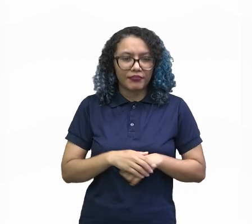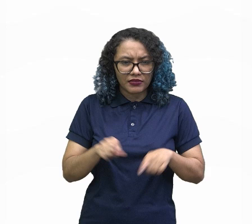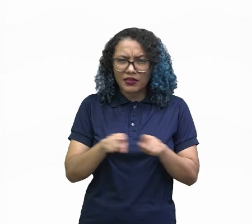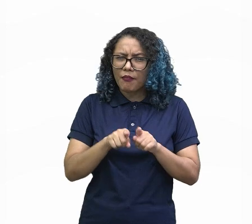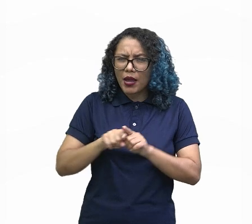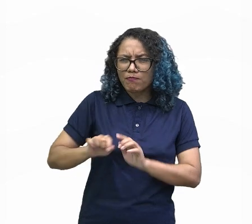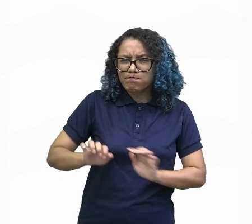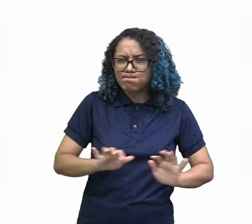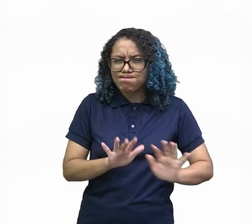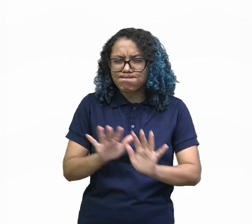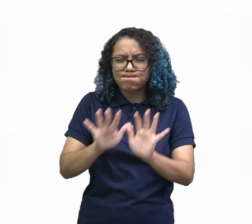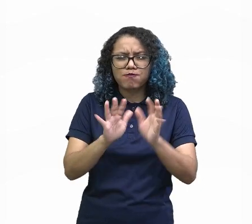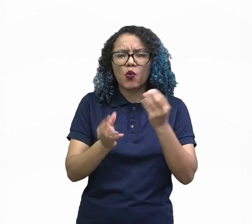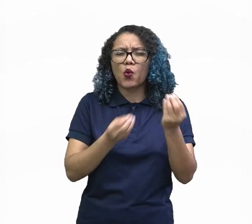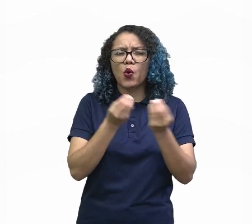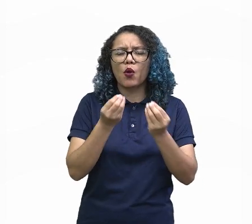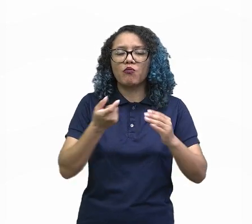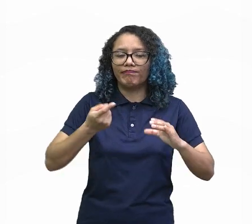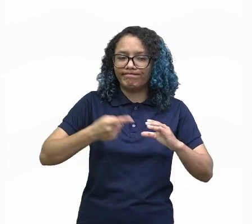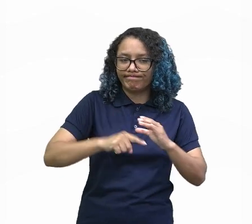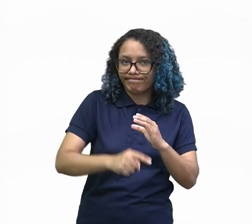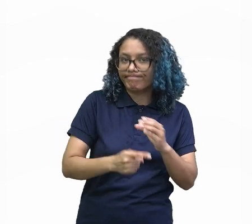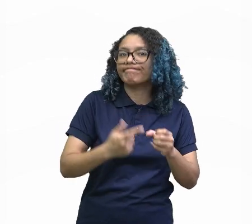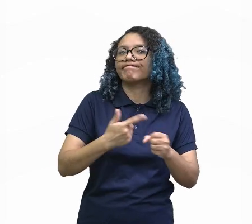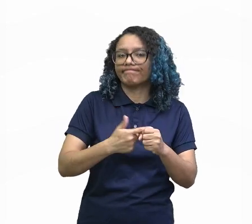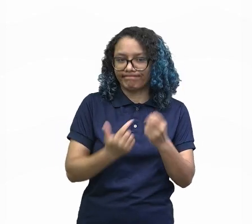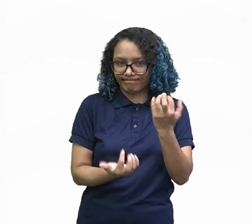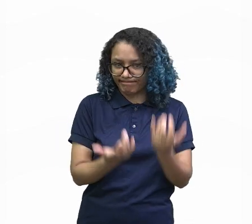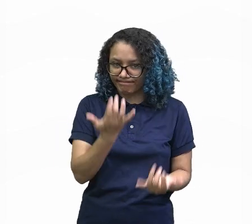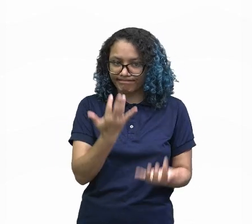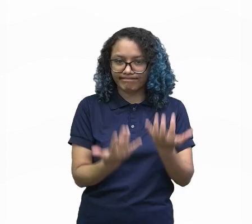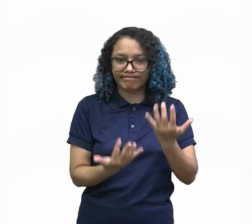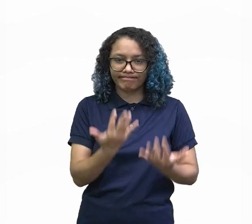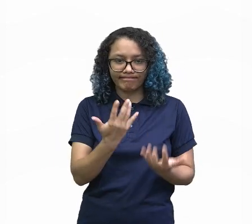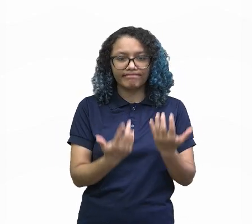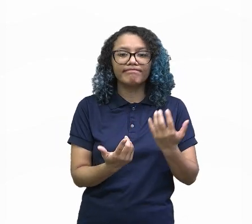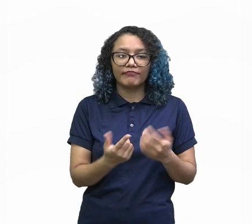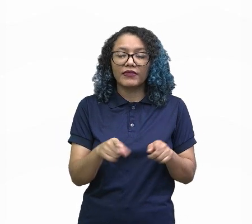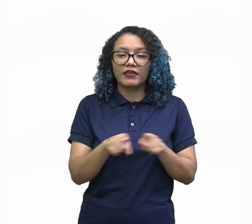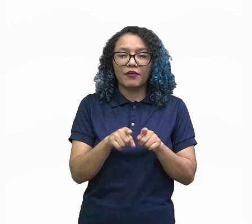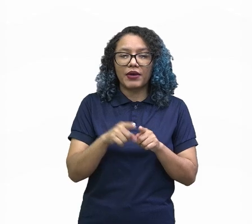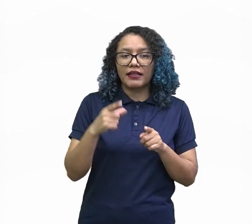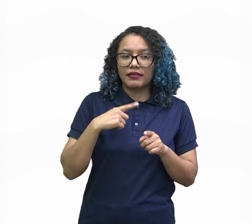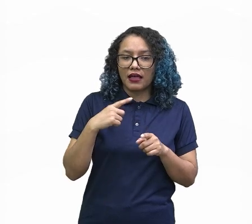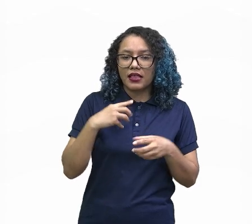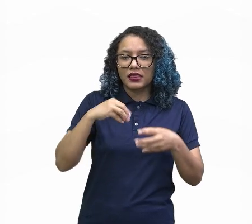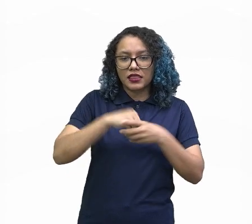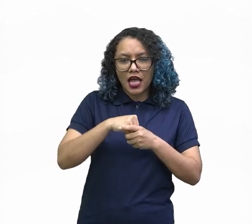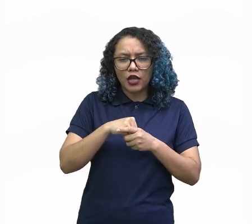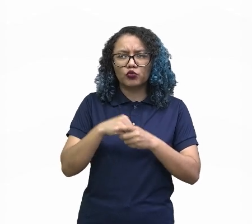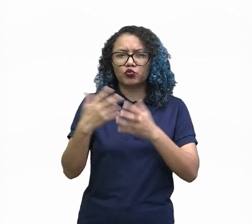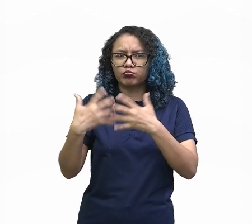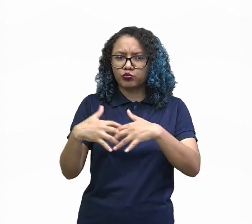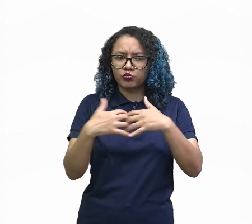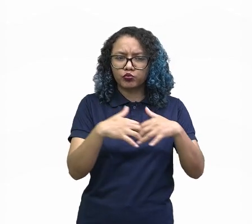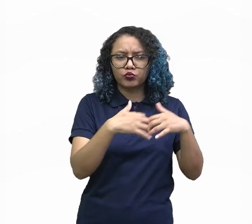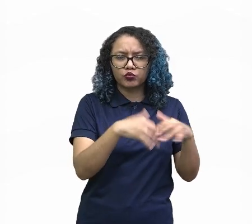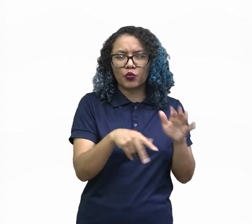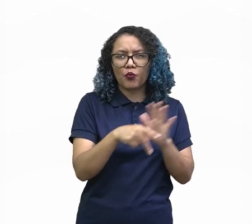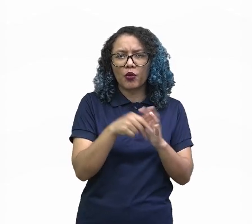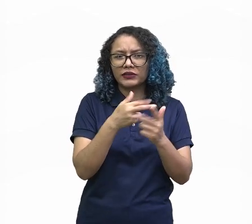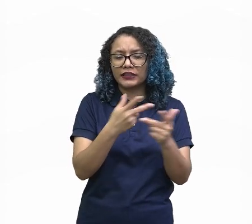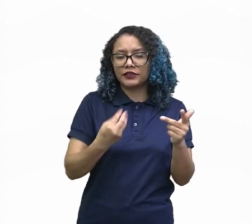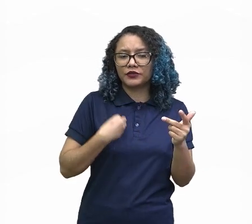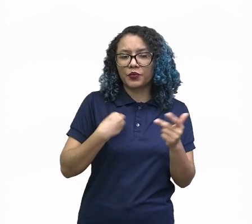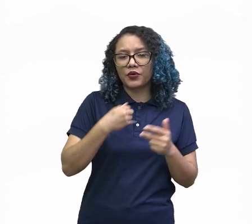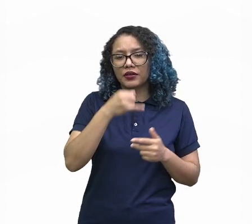por meio da queima dos combustíveis fósseis e é presente ainda nas funções orgânicas dos seres vivos, como na respiração dos